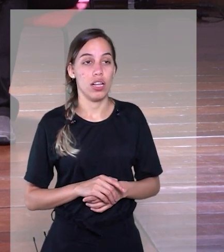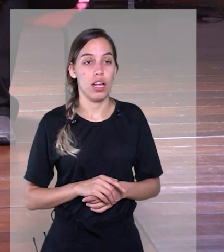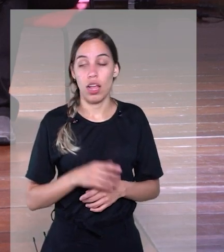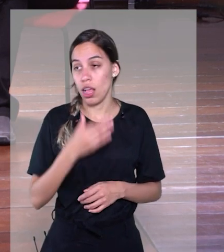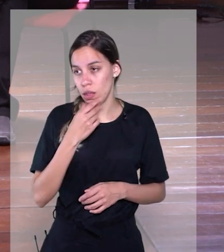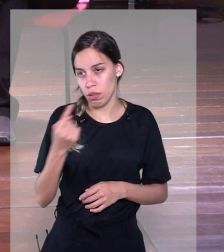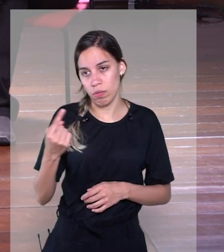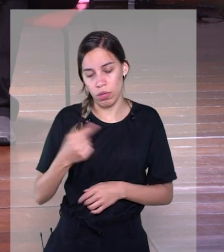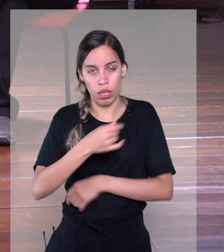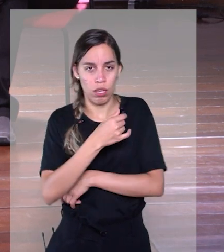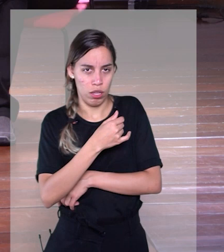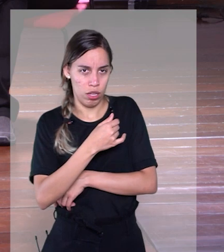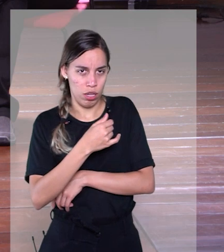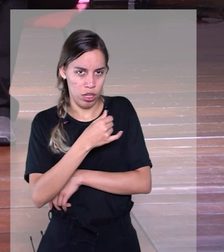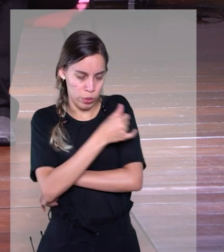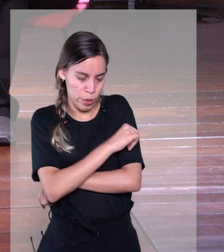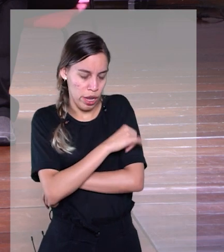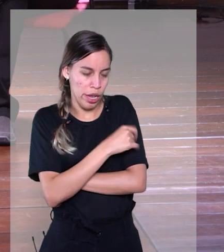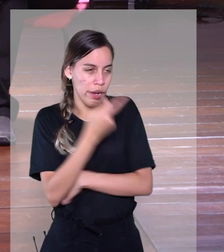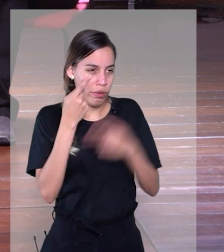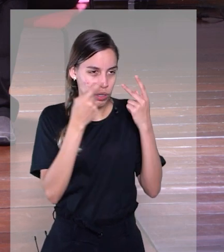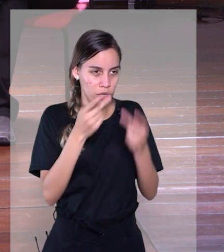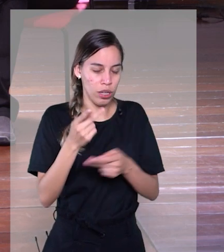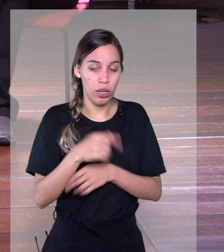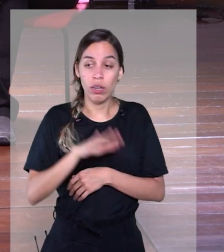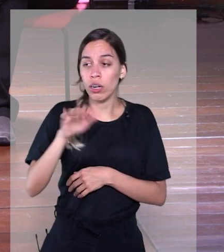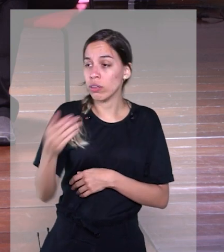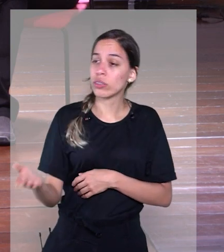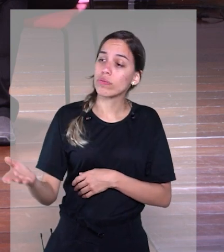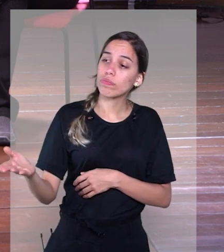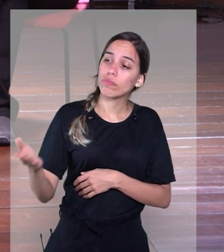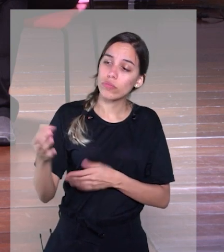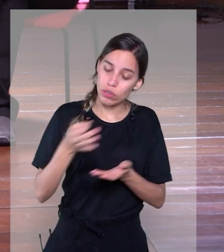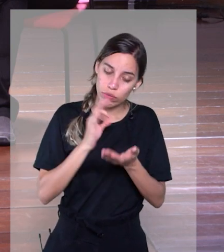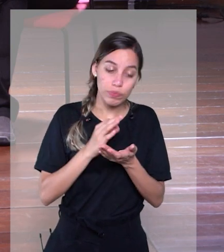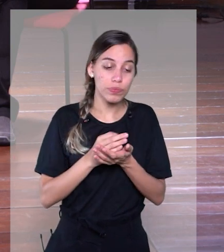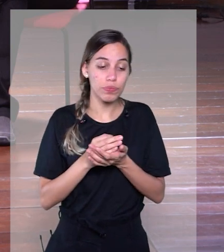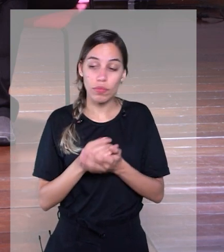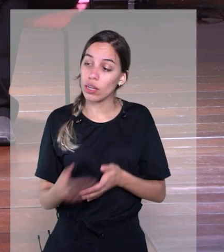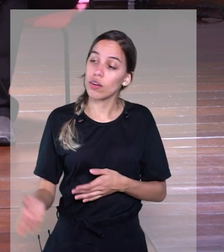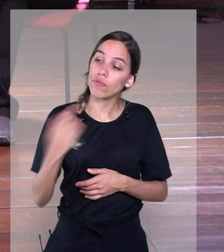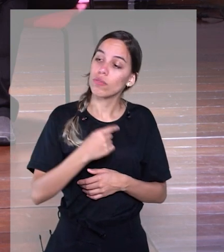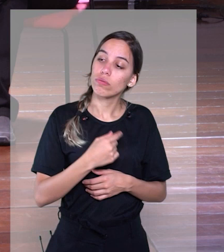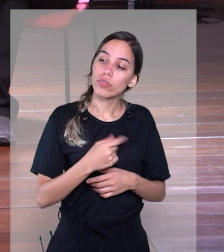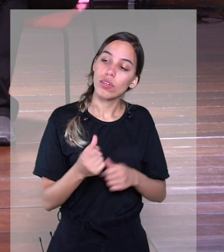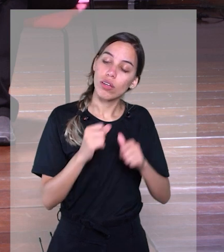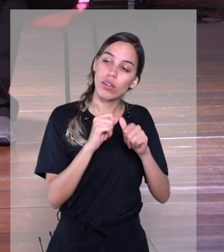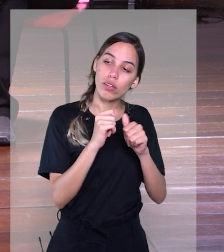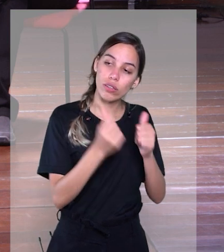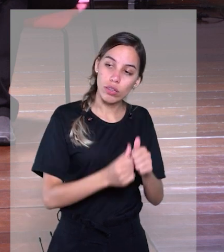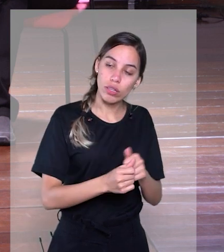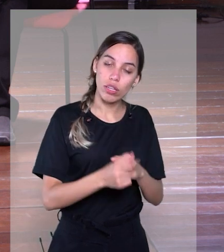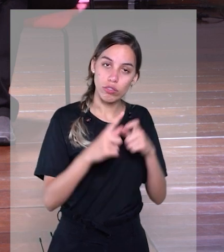falei: bom, tomamos um café ali em casa, depois eu falei: vamos tirar uma foto na estátua do Carlos, que fica o registro. E estávamos também com